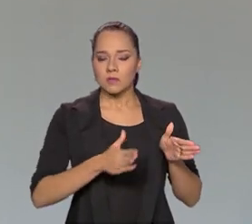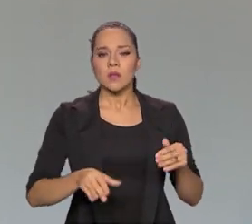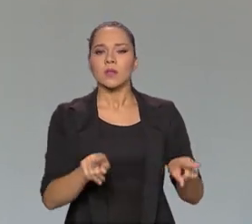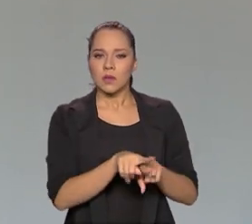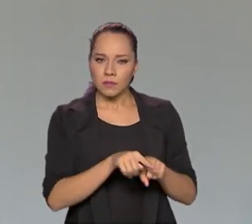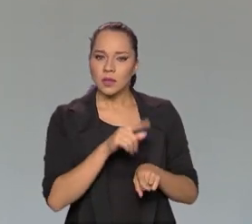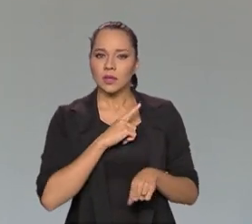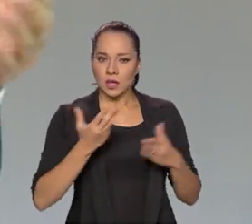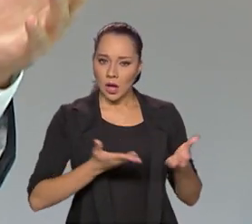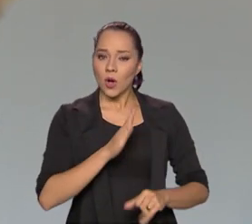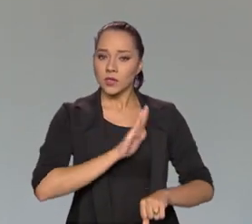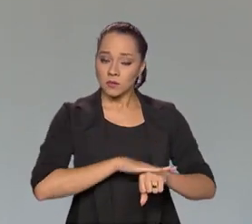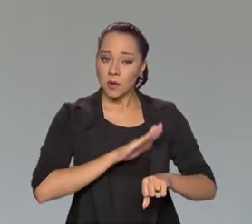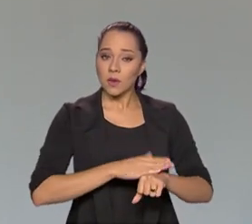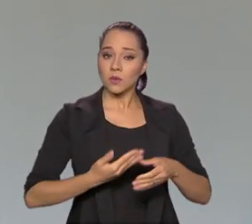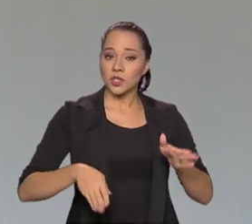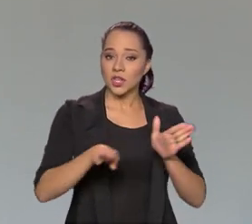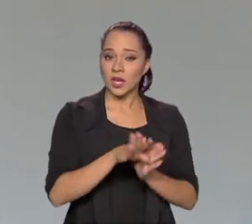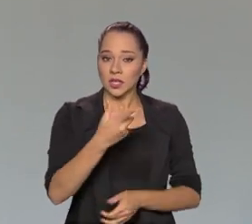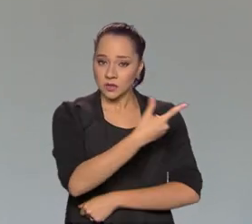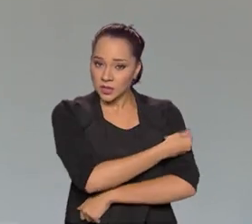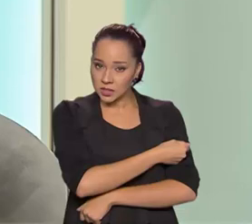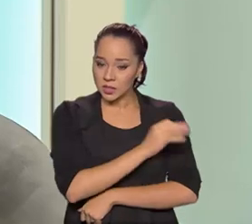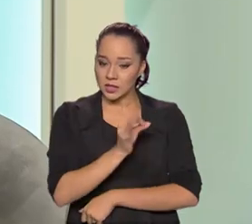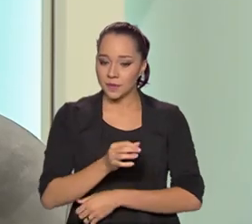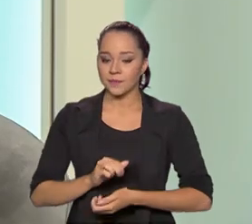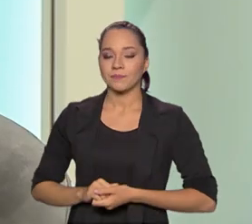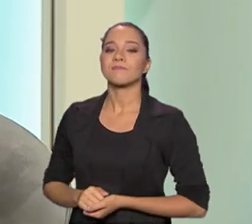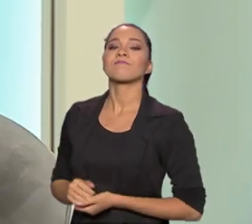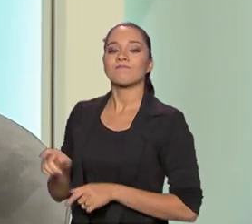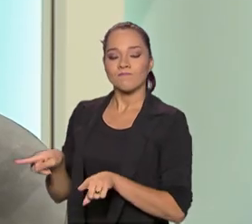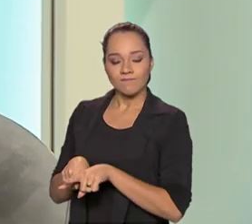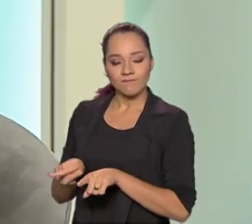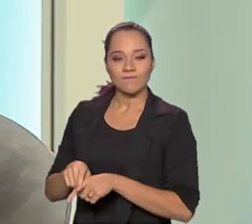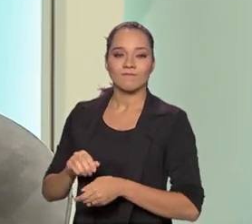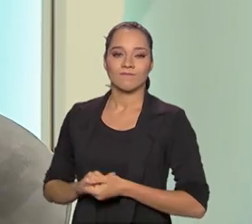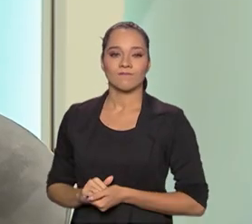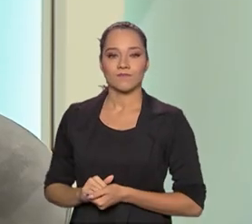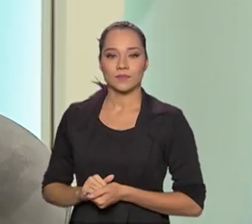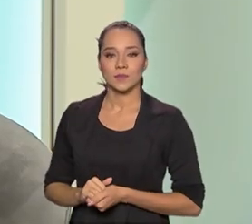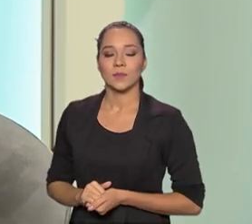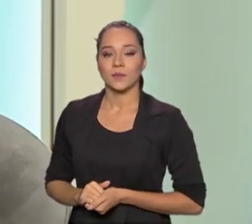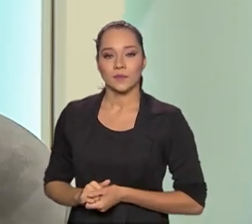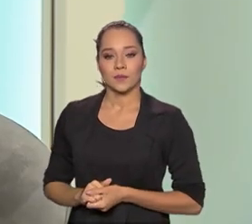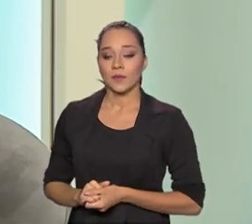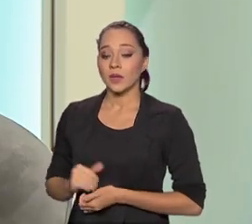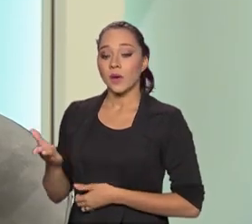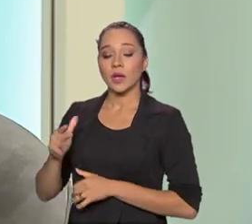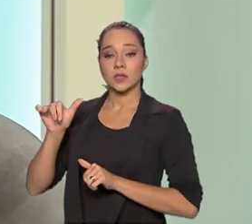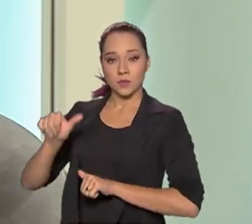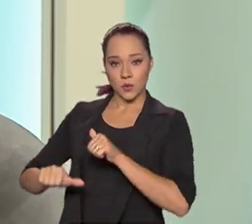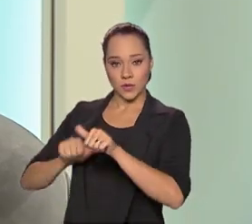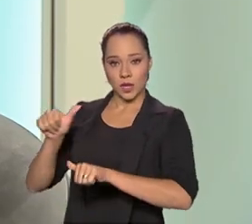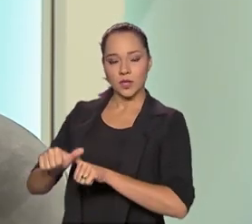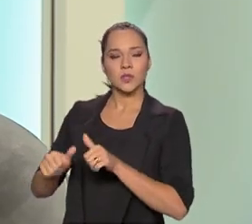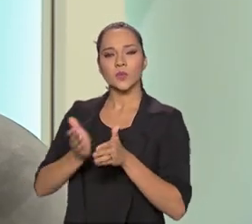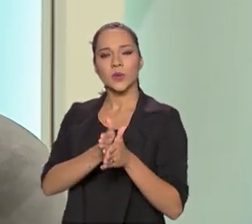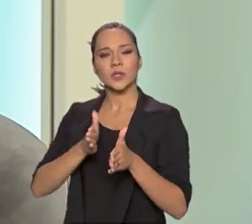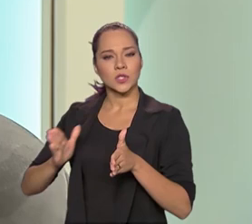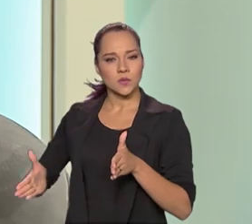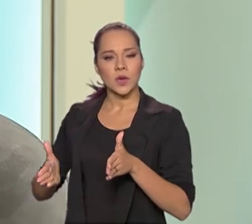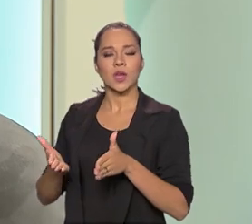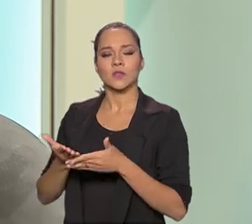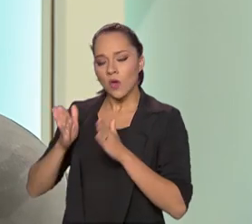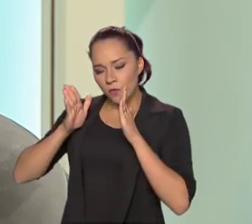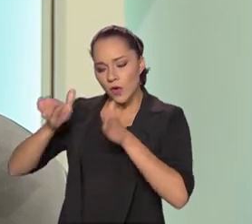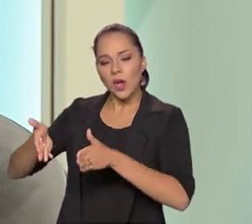está ocorrendo nesse momento com a chegada das vacinas? Também. No caso, essas mudanças de procedimentos